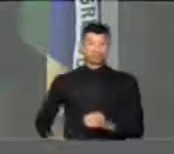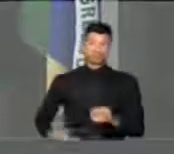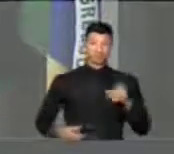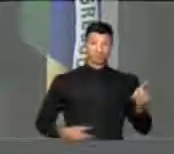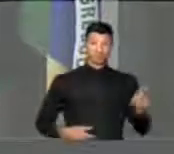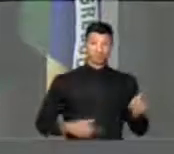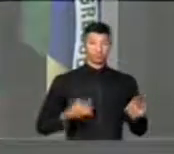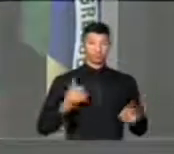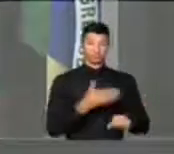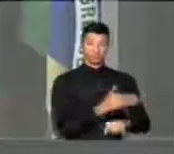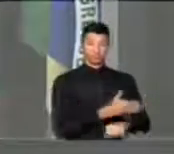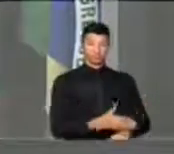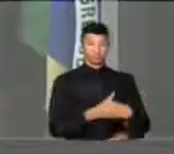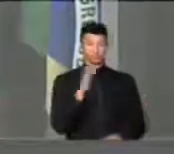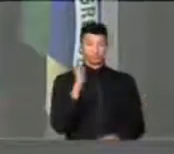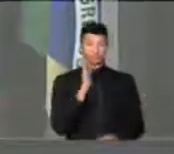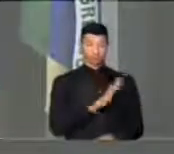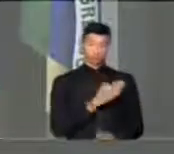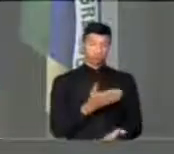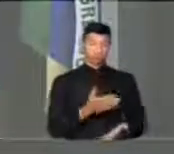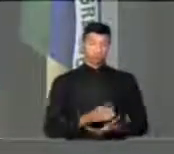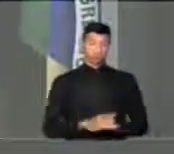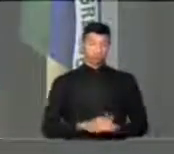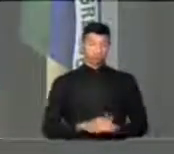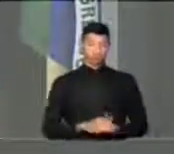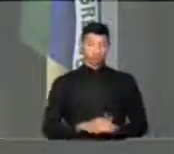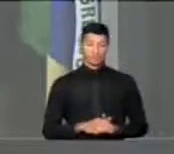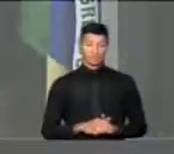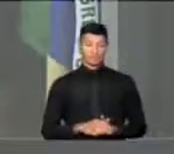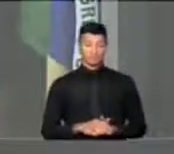estou me acostumando mal.